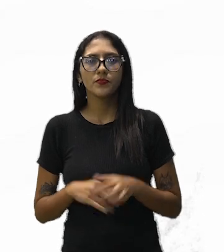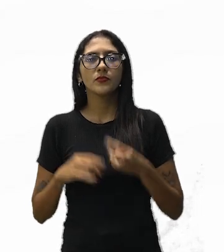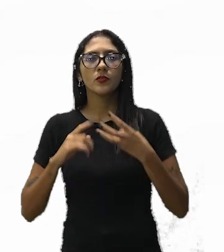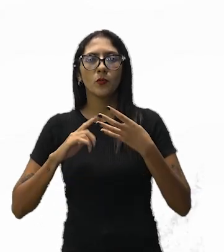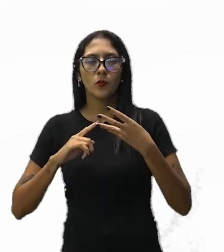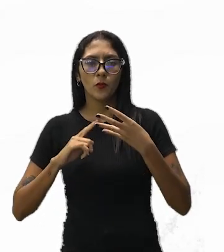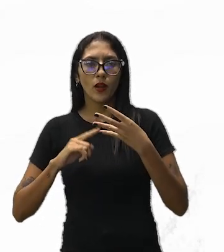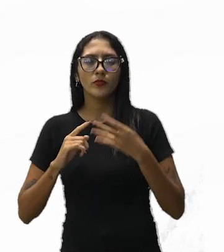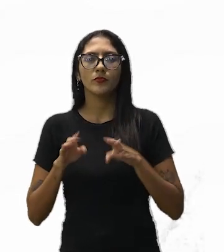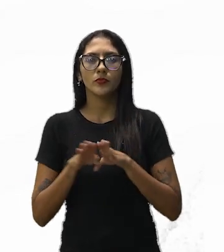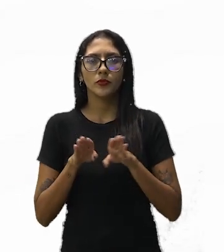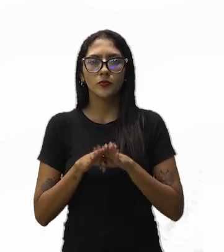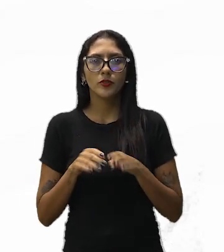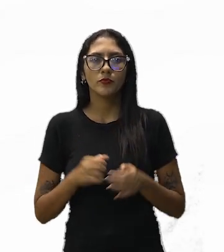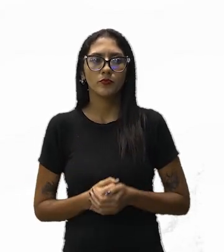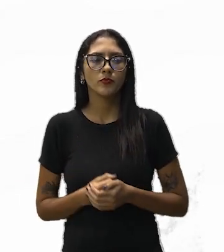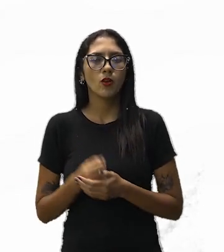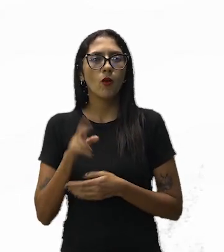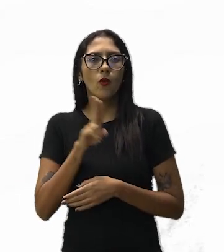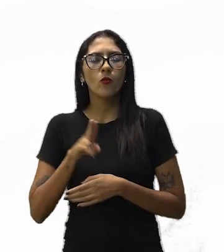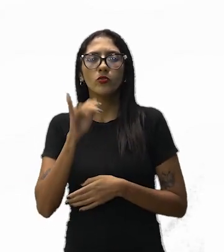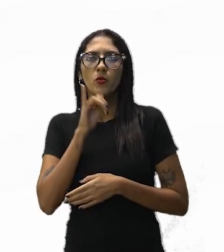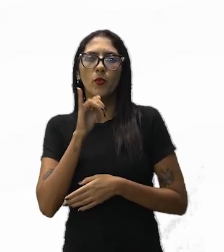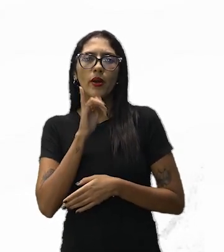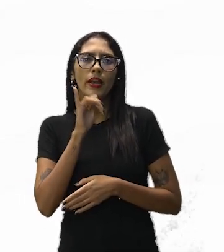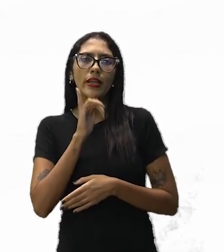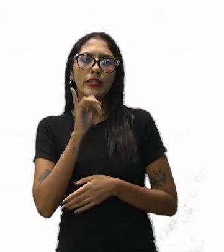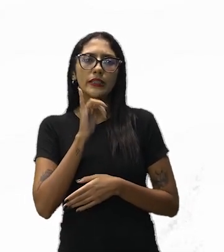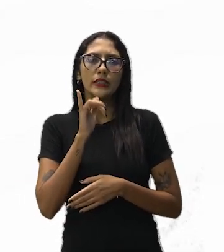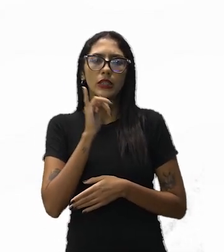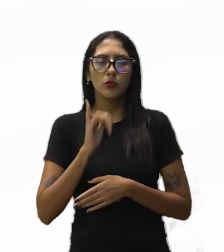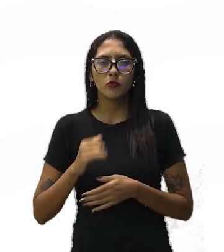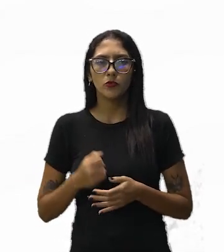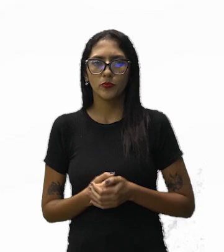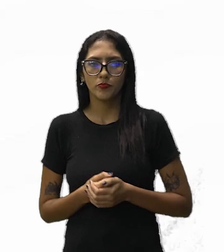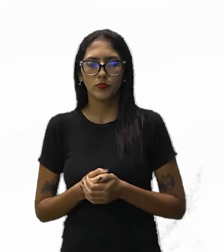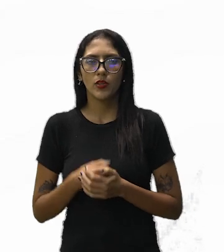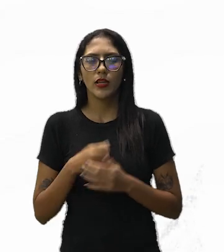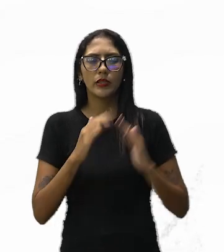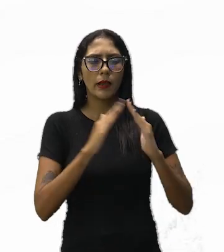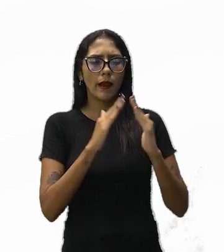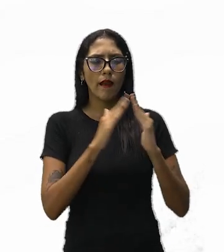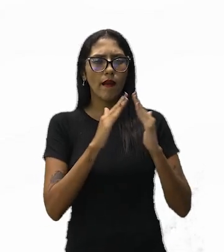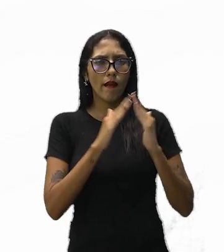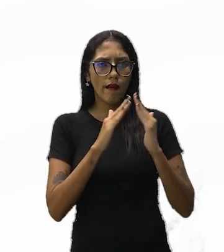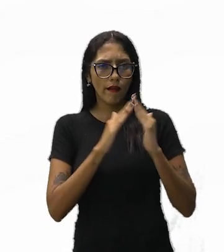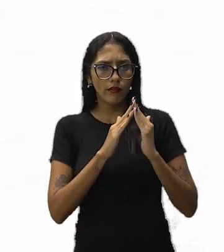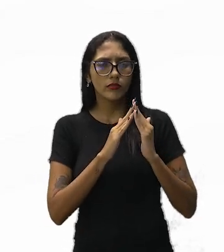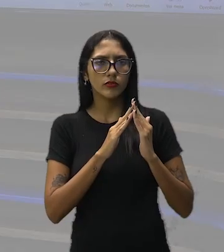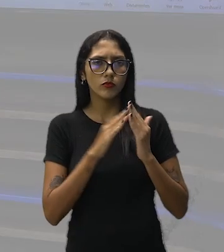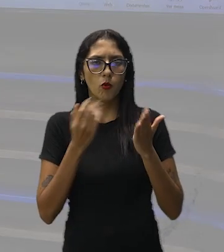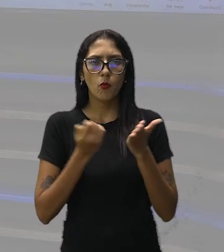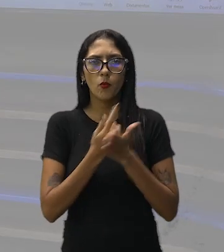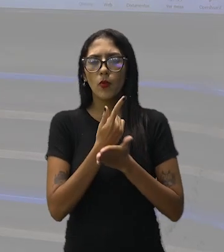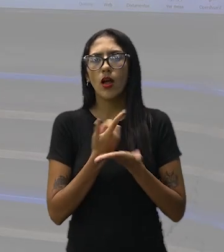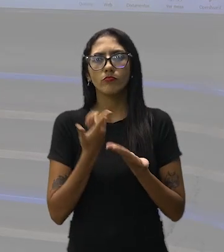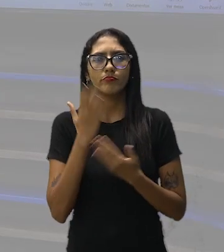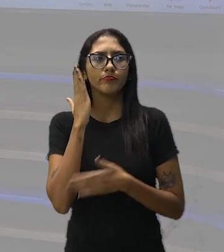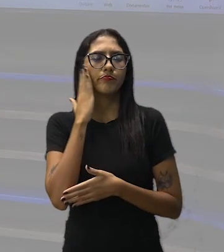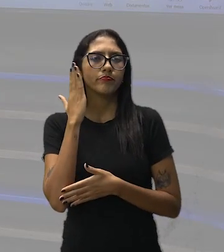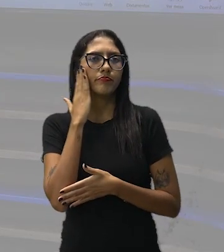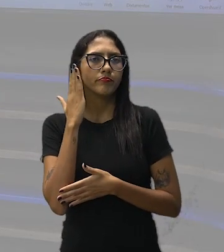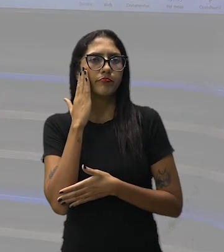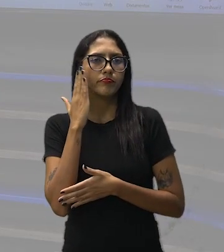Preferir eletrodomésticos com baixo consumo de energia. Ou seja, pessoal, a gente sabe, por exemplo,